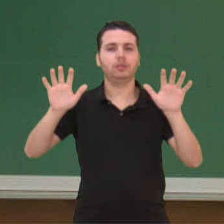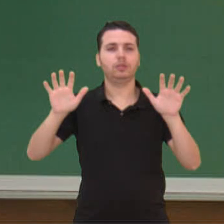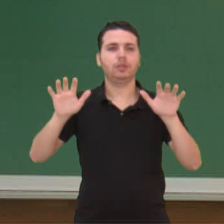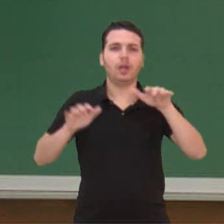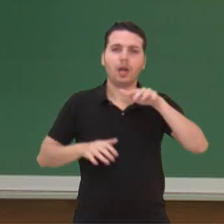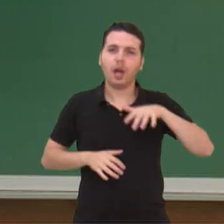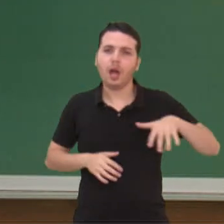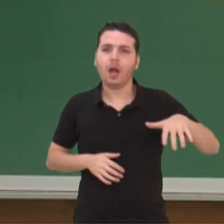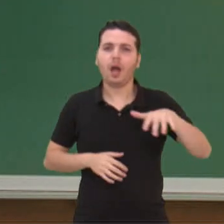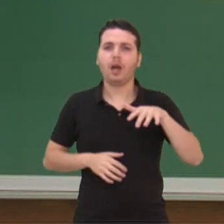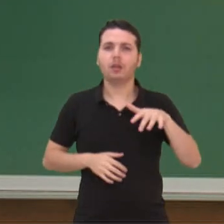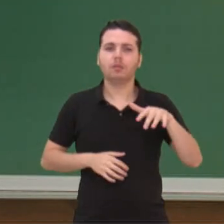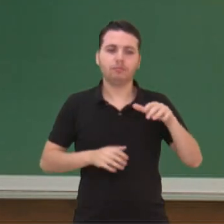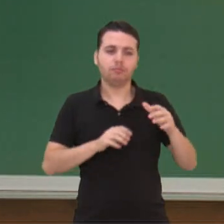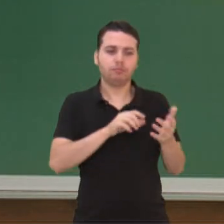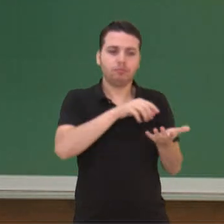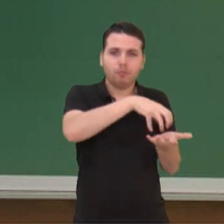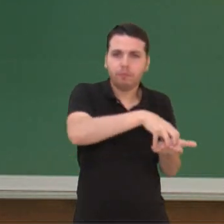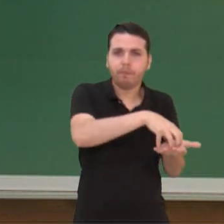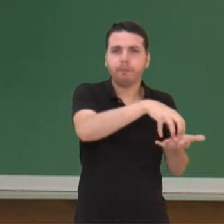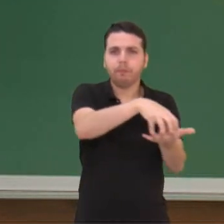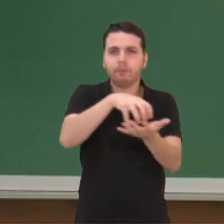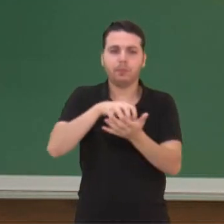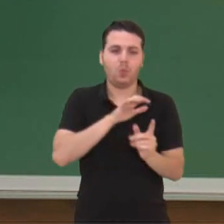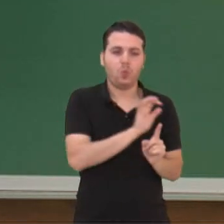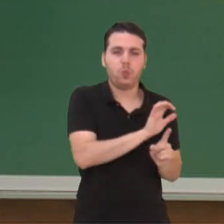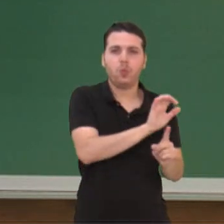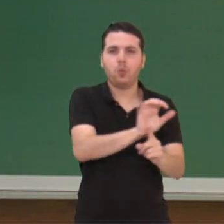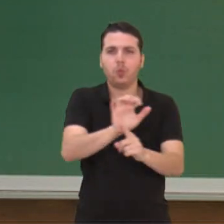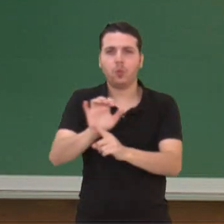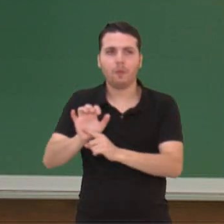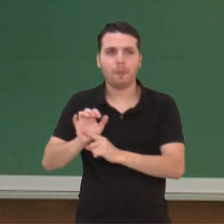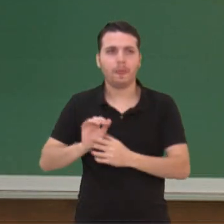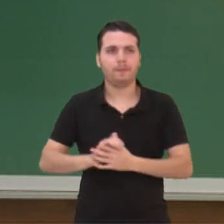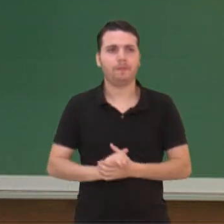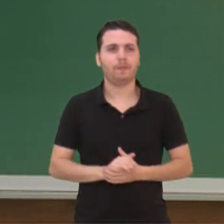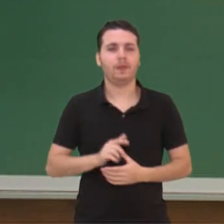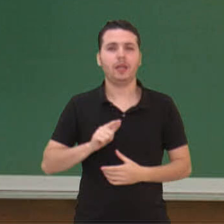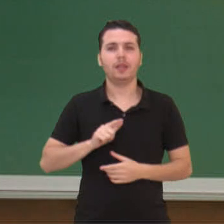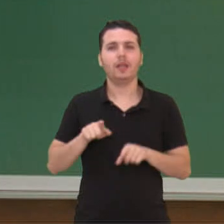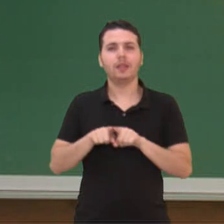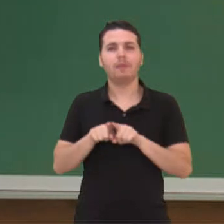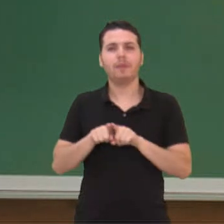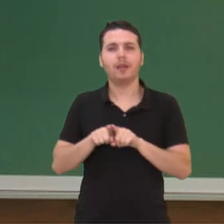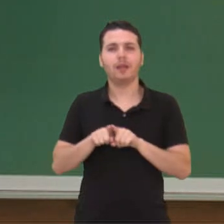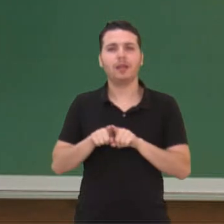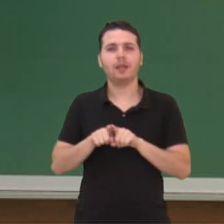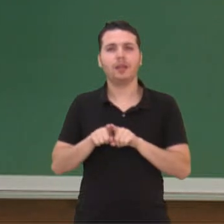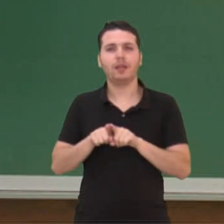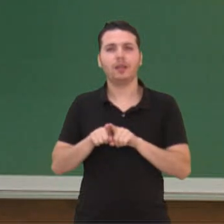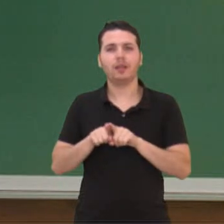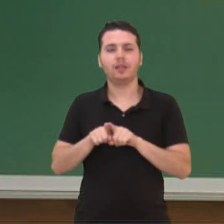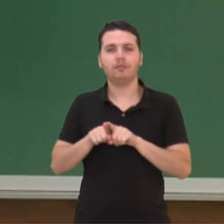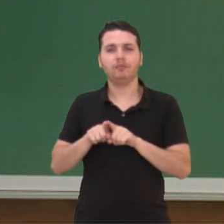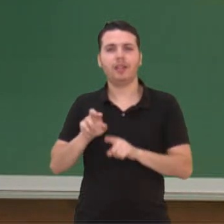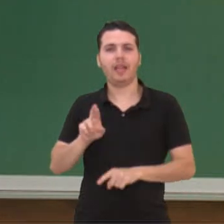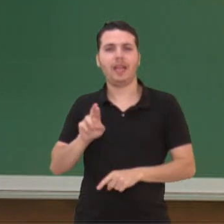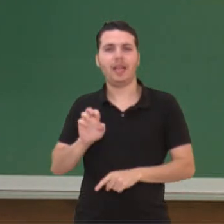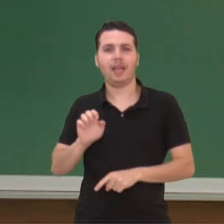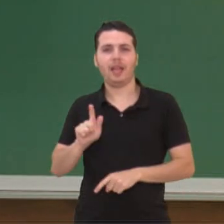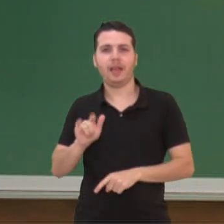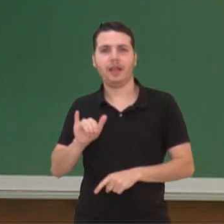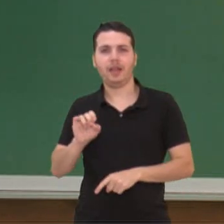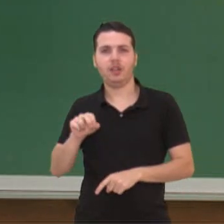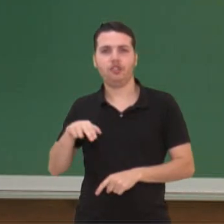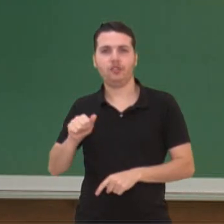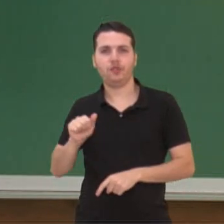grandes polos de influência. Nós temos a questão dos regionalismos e nacionalismos que vêm aí no